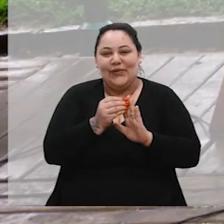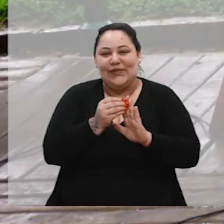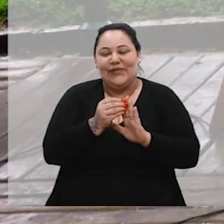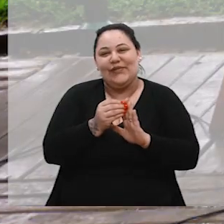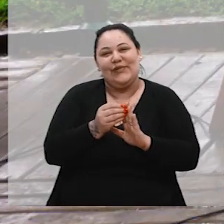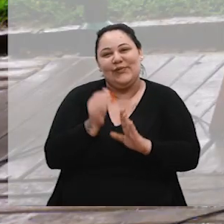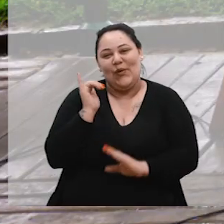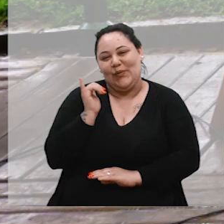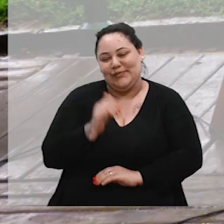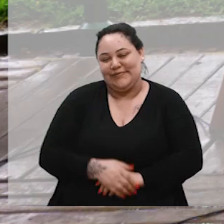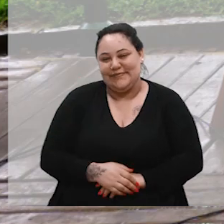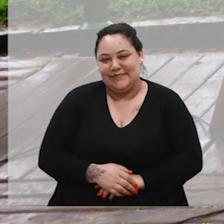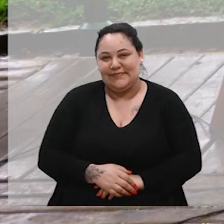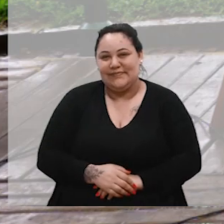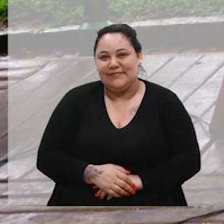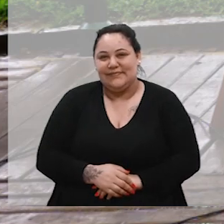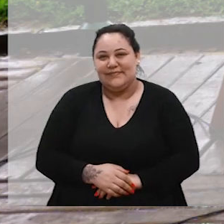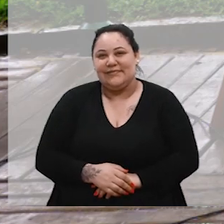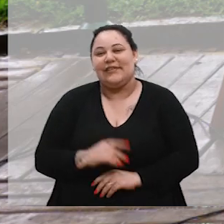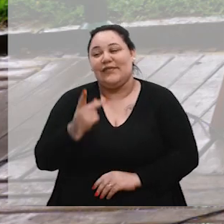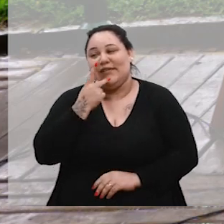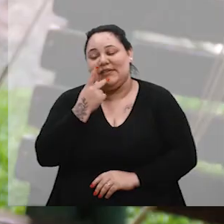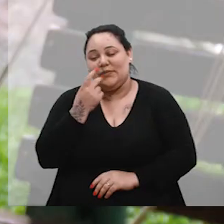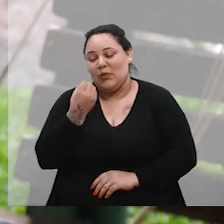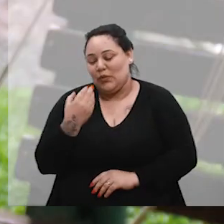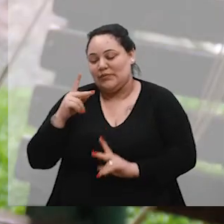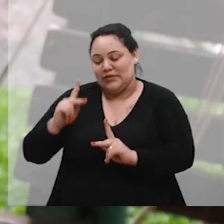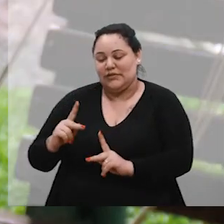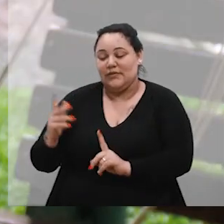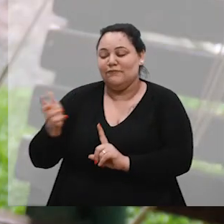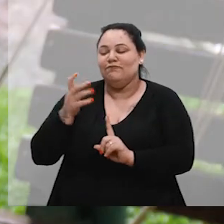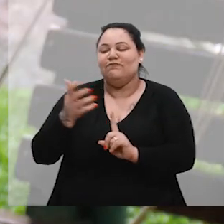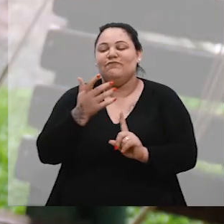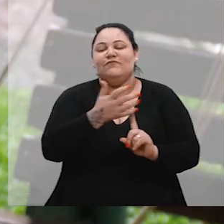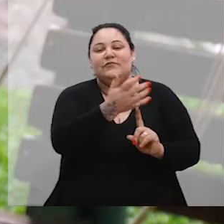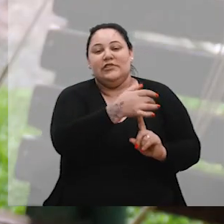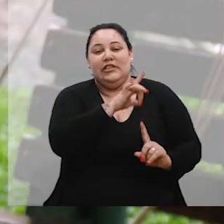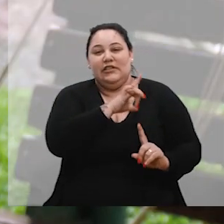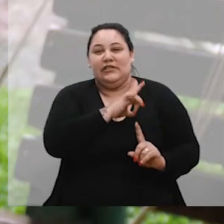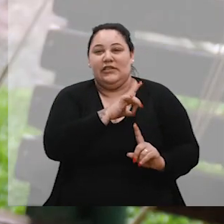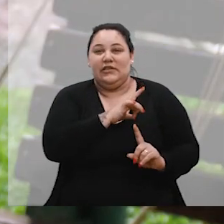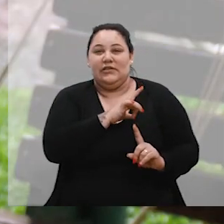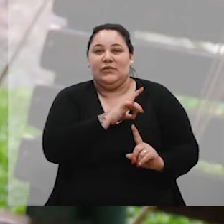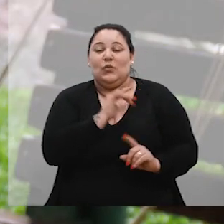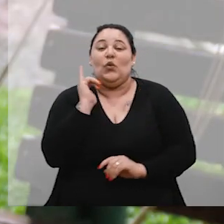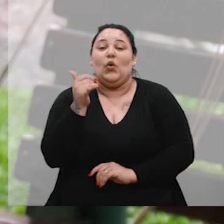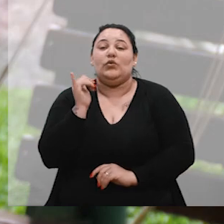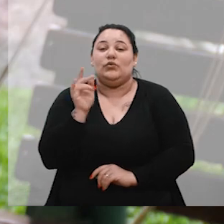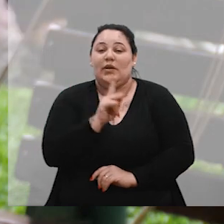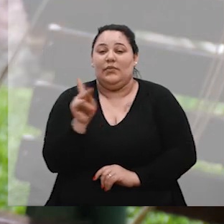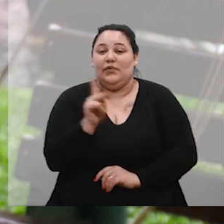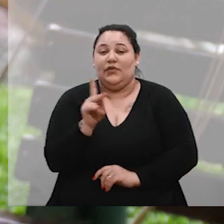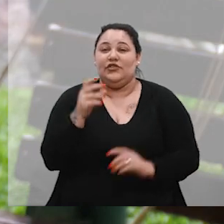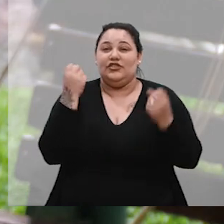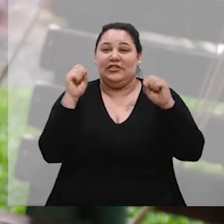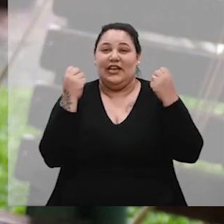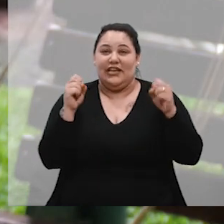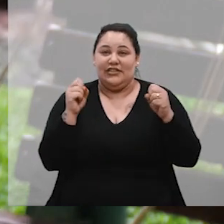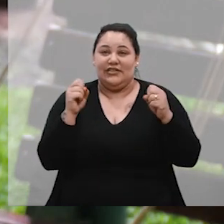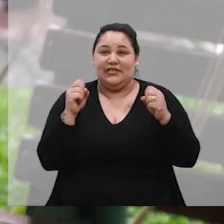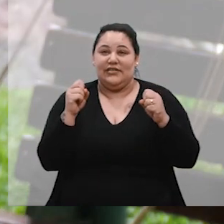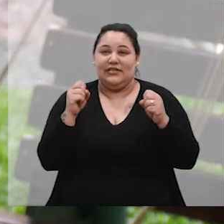né? Muitas pessoas me inspiraram. Eu tenho um conto para uma professora de ginástica que tinha aqui em Caxias, a Marguerite, tu te lembra dela?